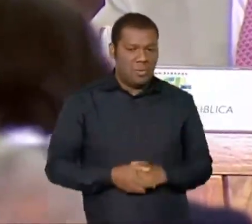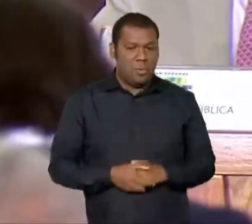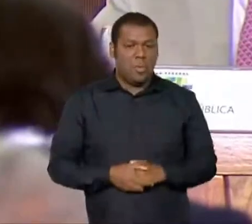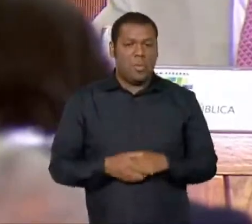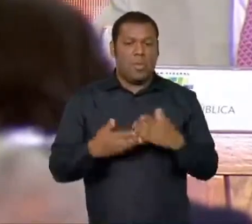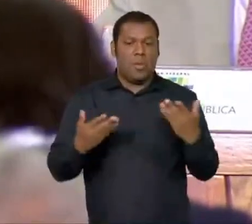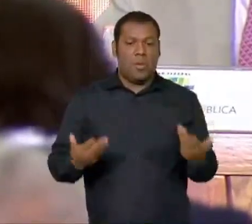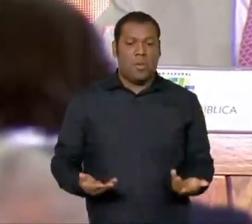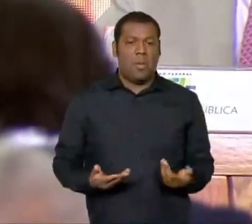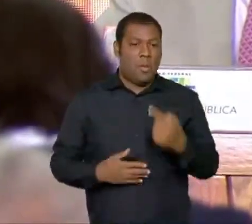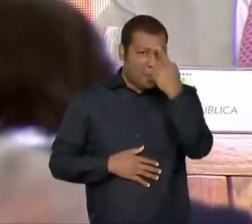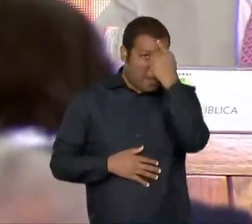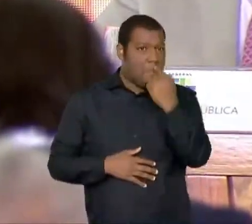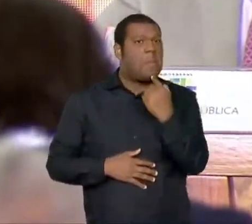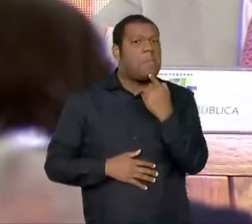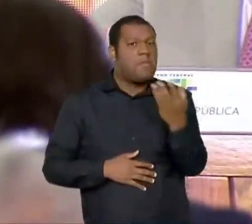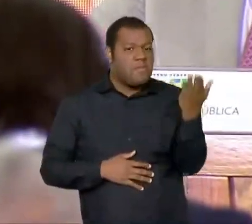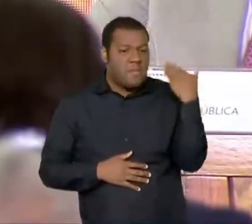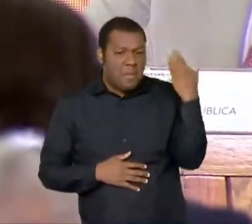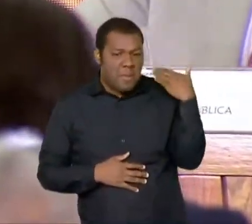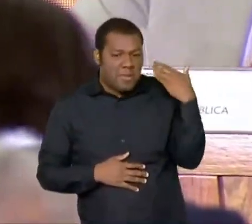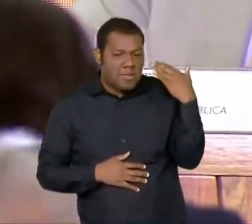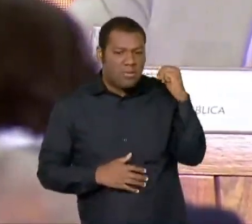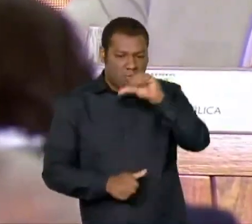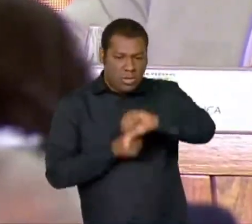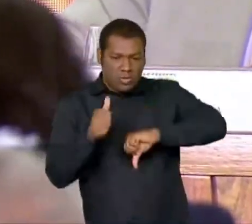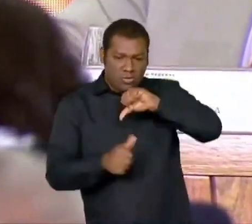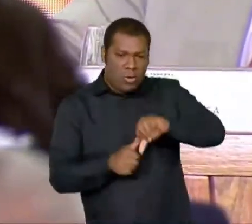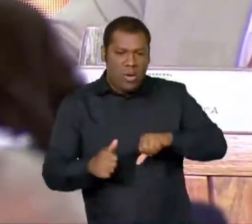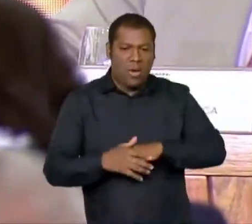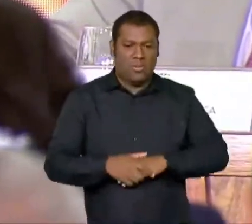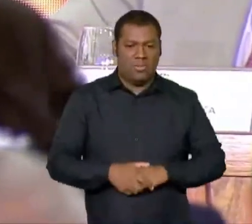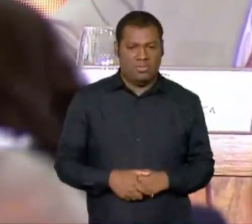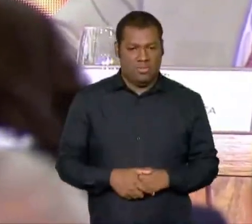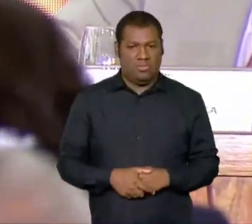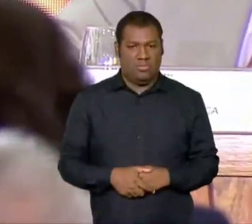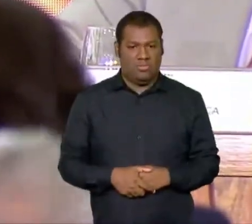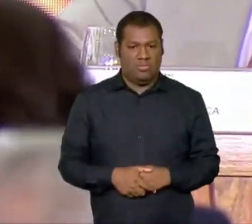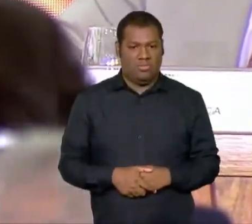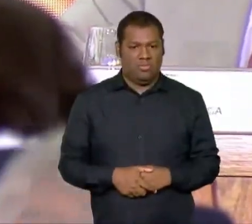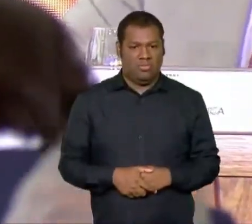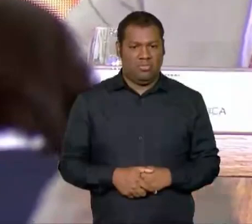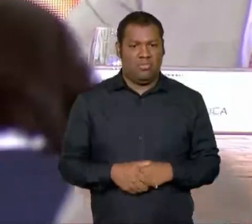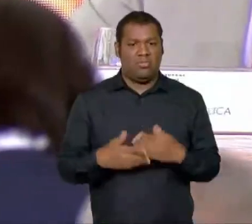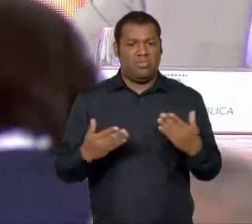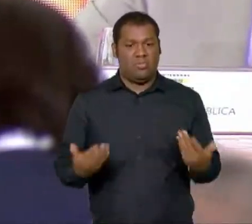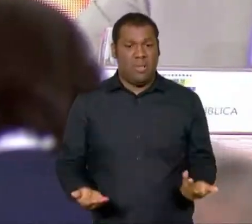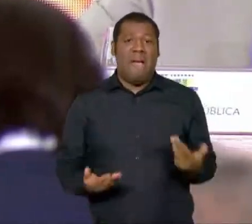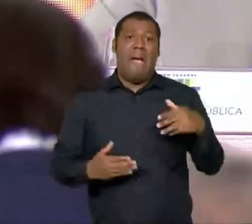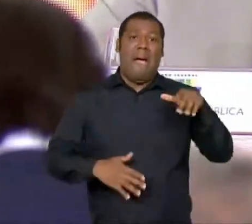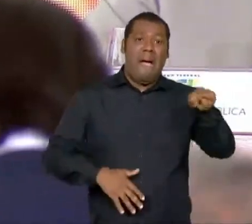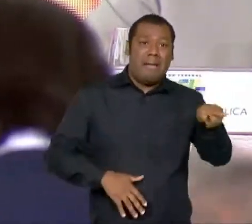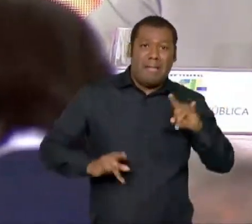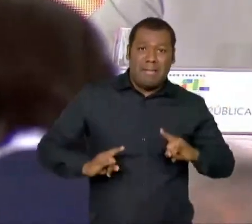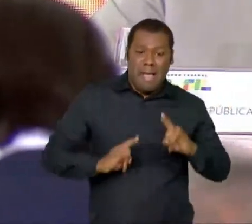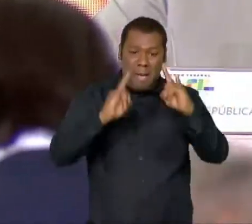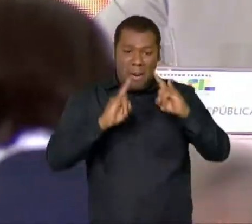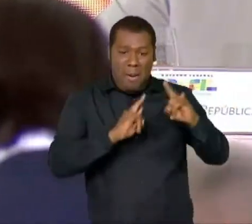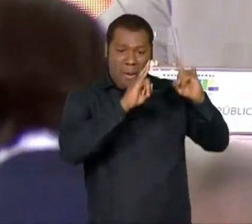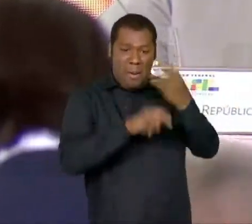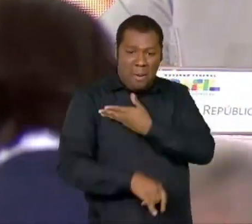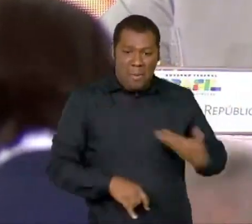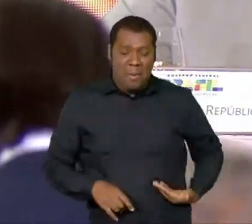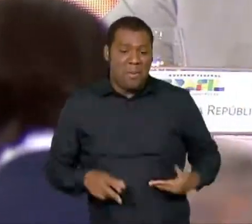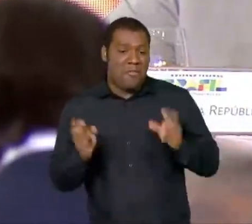caixa e muitas vezes a alienação se dava a preços questionáveis porque